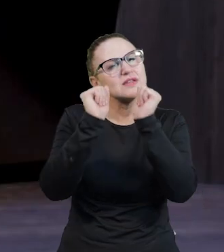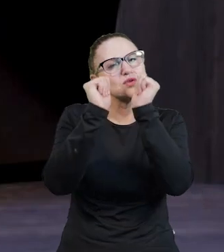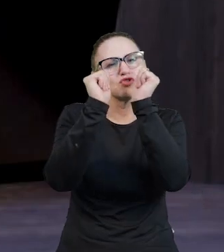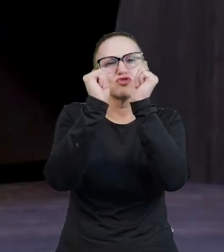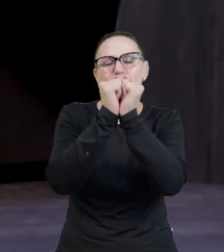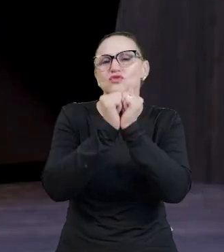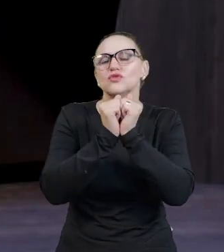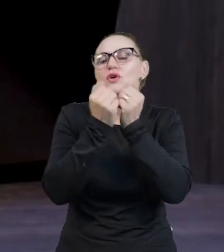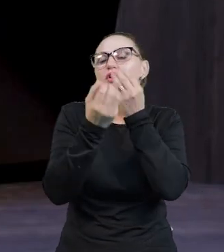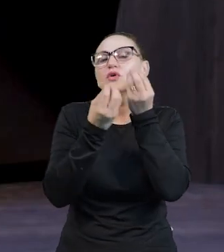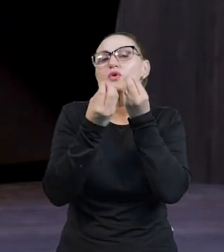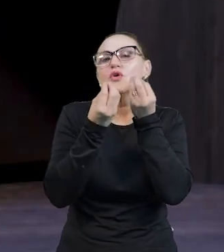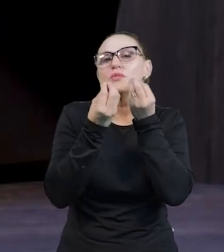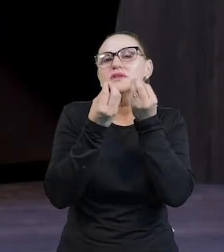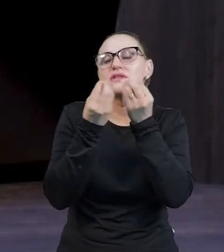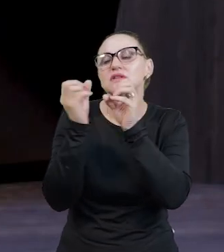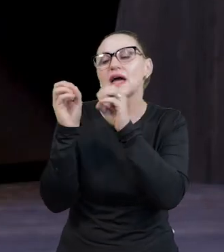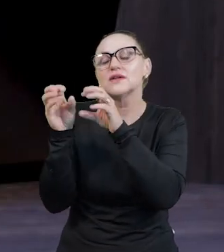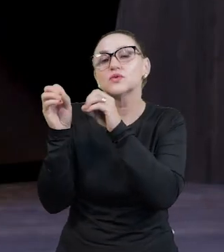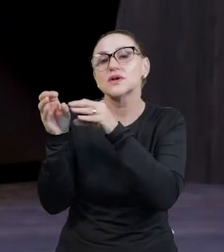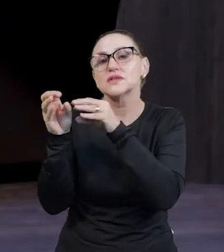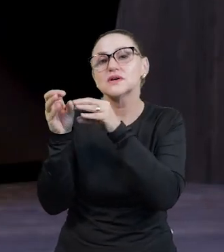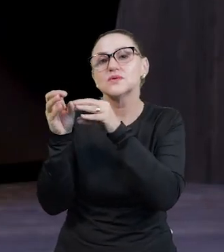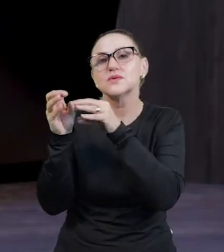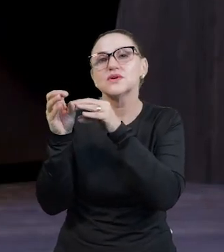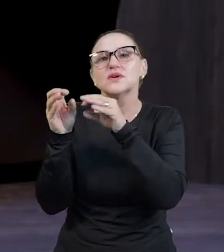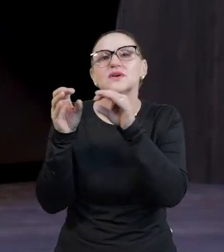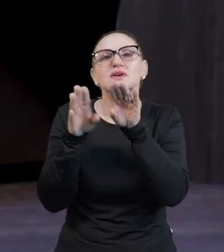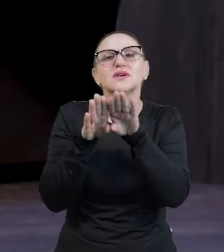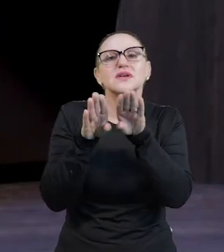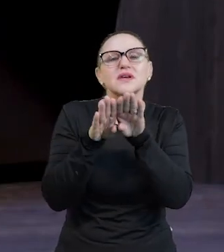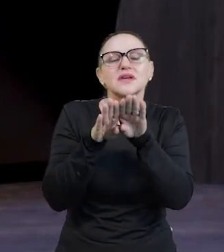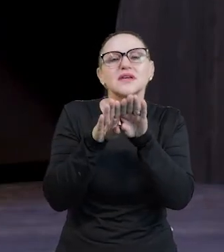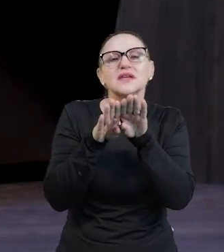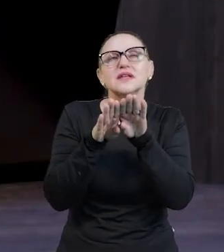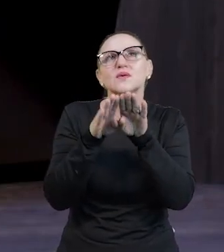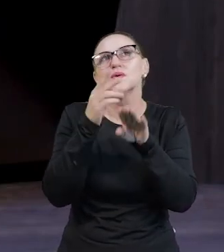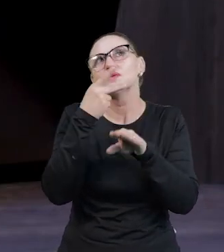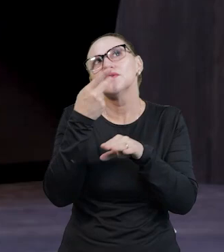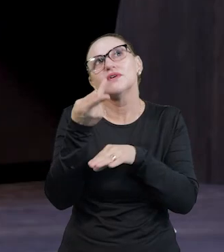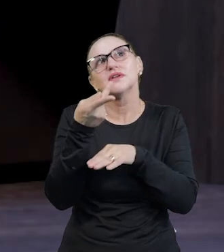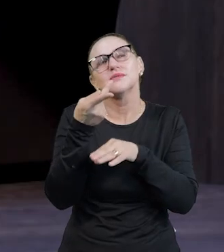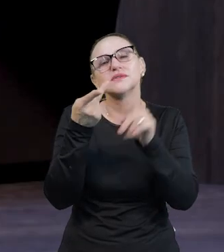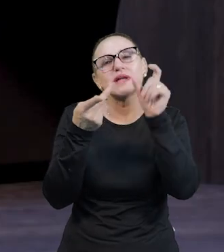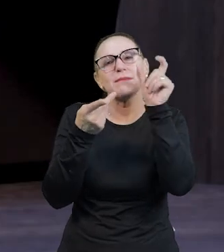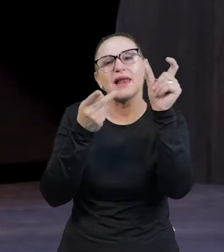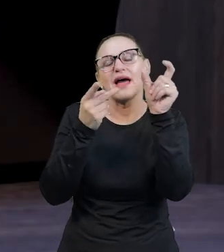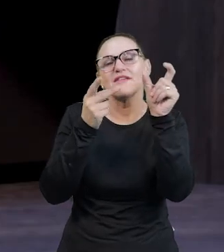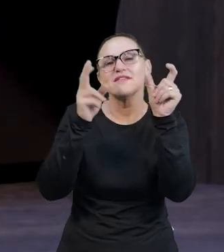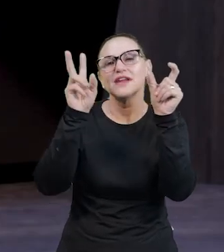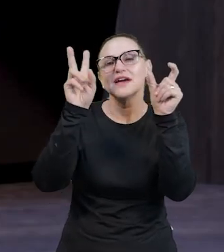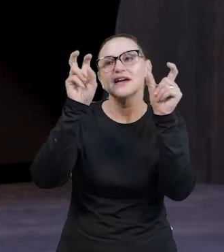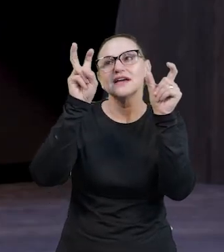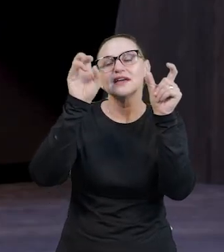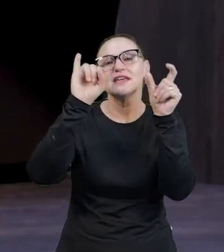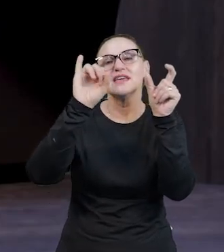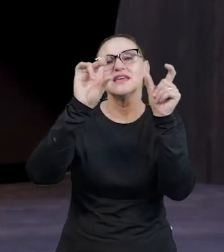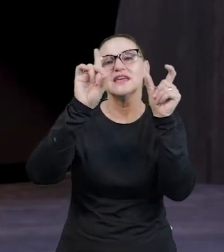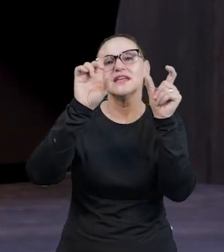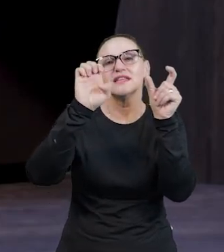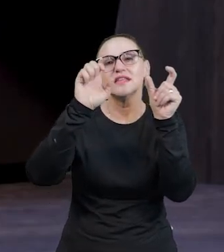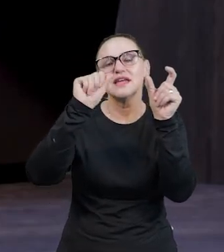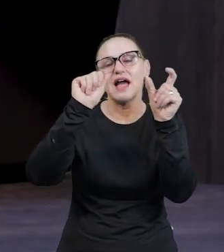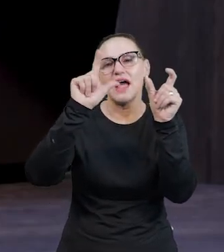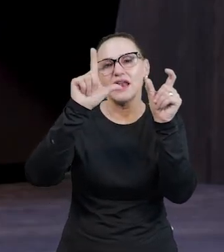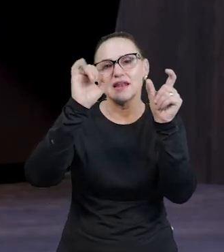sendo operacionalizada a educação. E aí quando nós falamos do idealismo e do marxismo, vocês